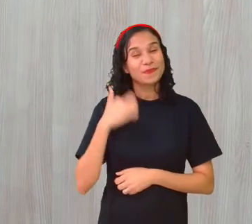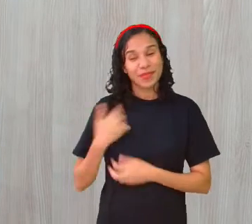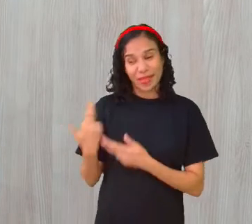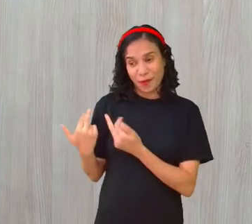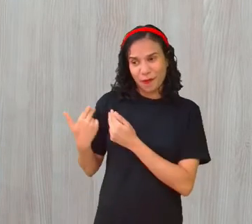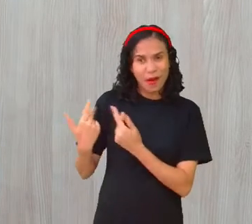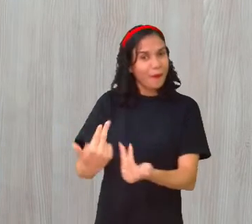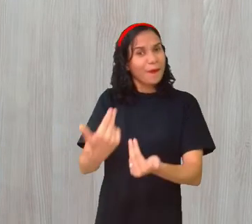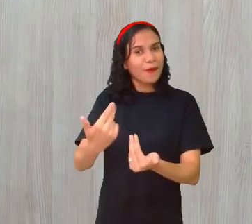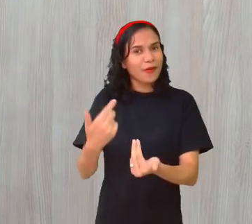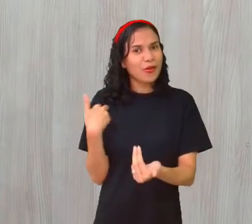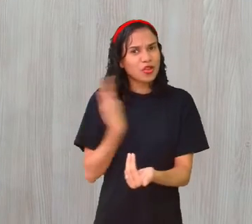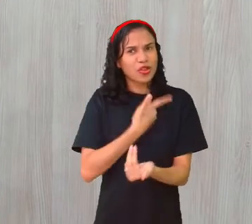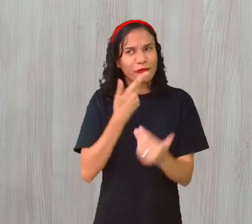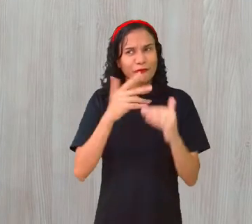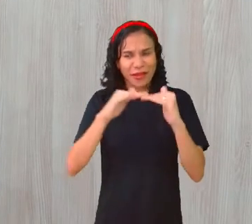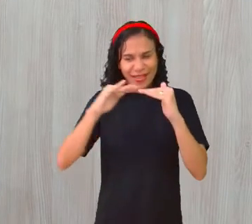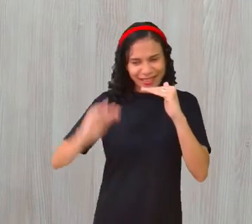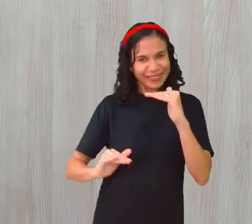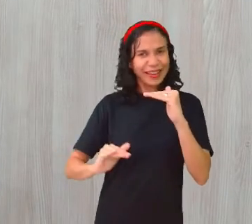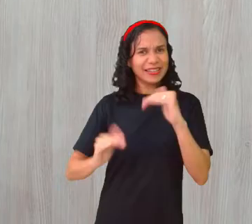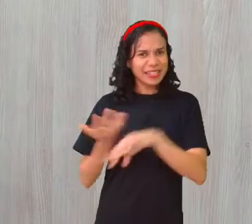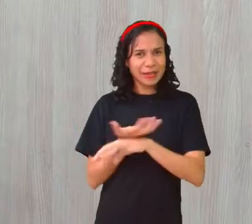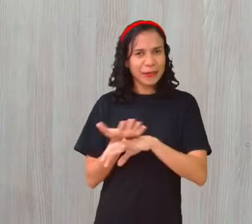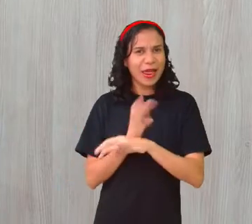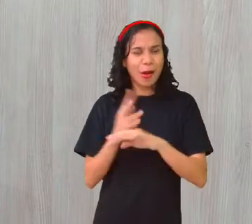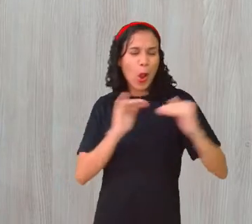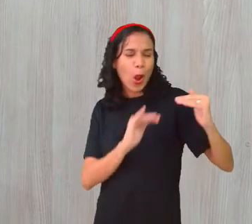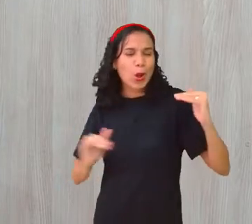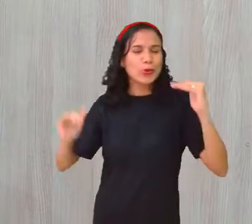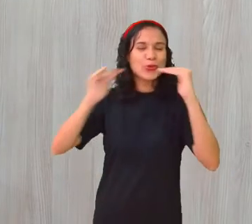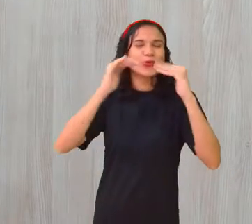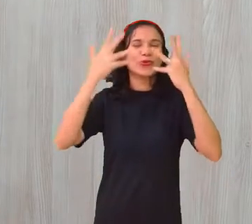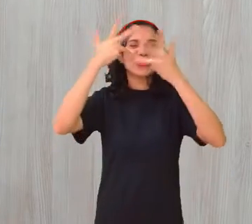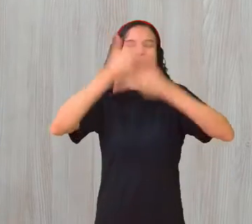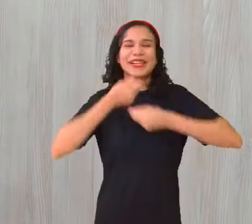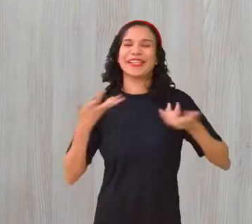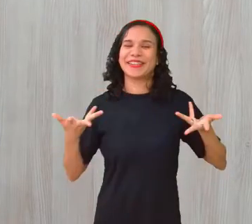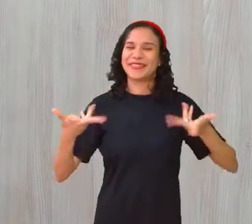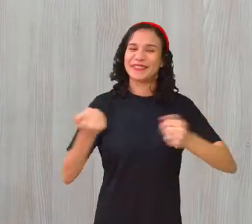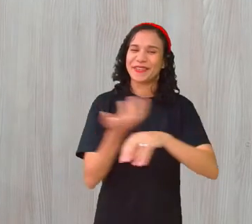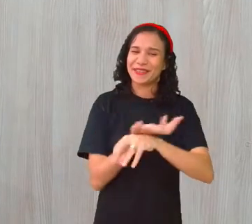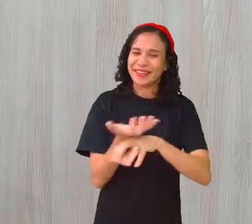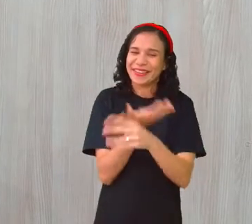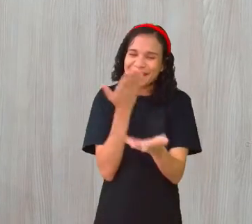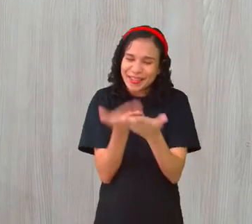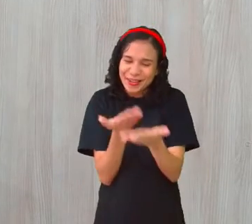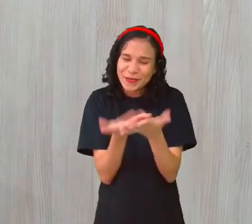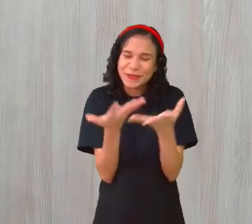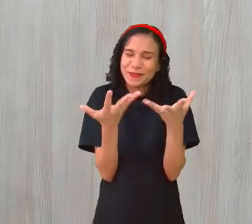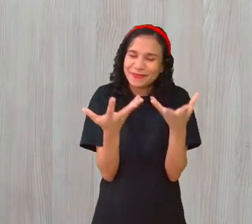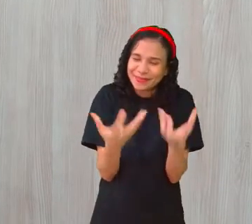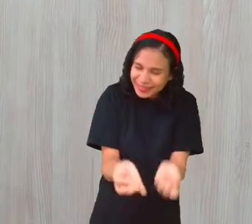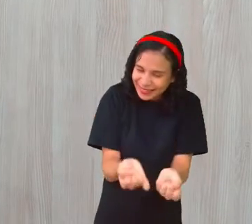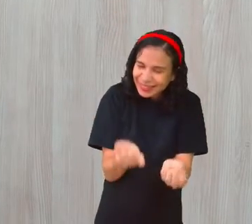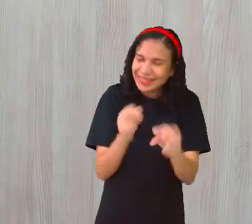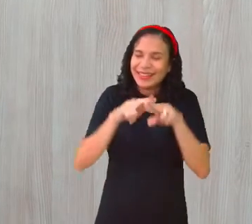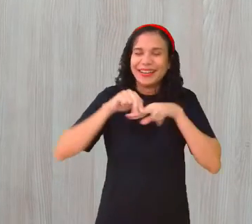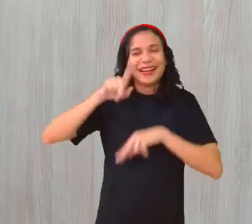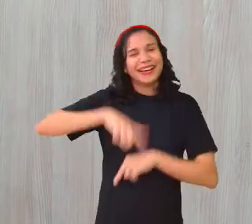outras, né? Porque a gente vai menosprezar a disciplina aqui, não vai. Todas elas são lindas e maravilhosas, a gente ama e vamos estudar. Porque